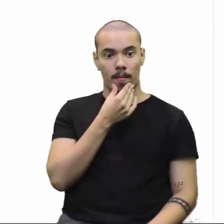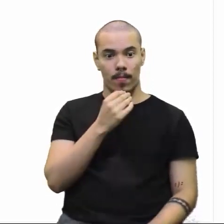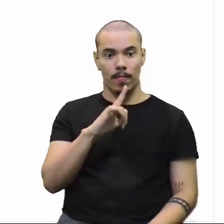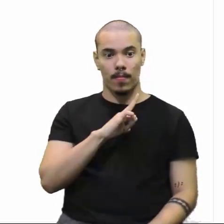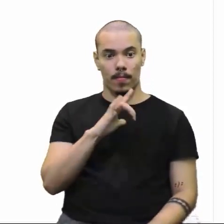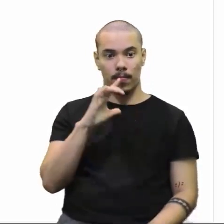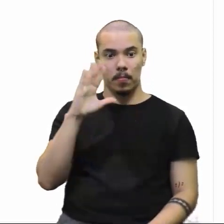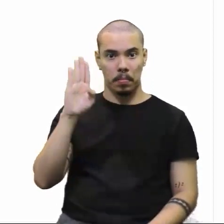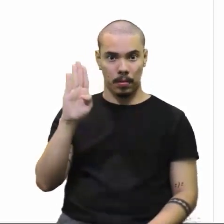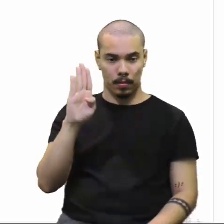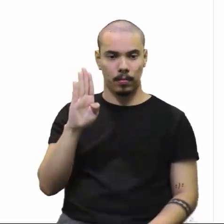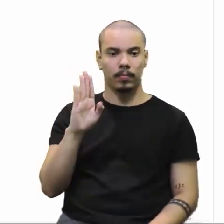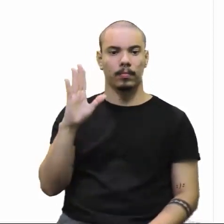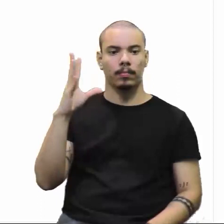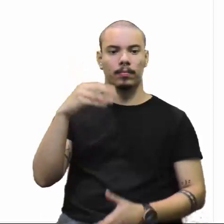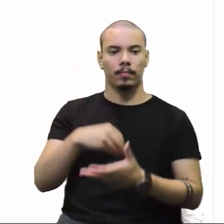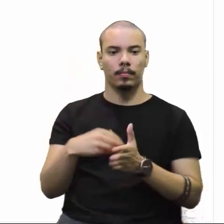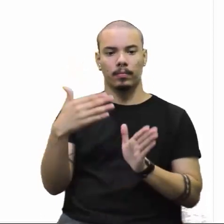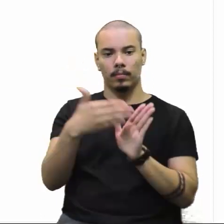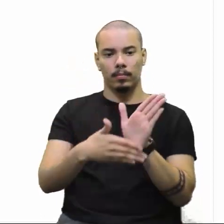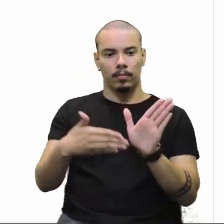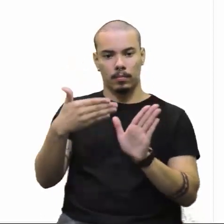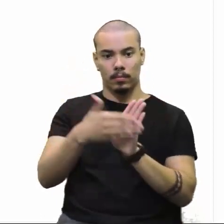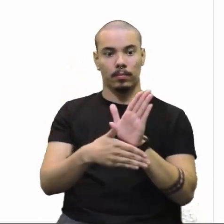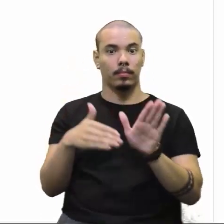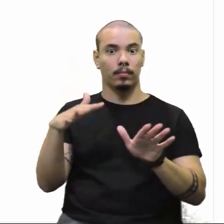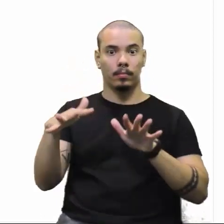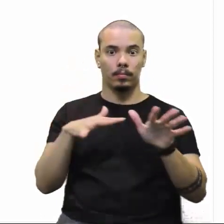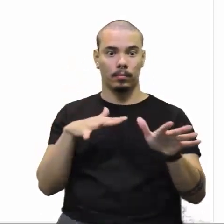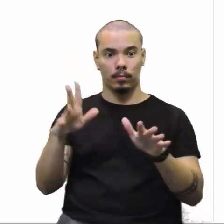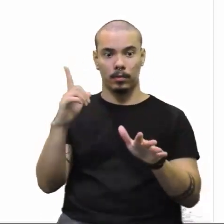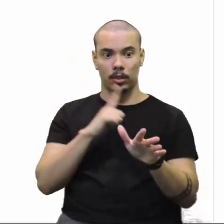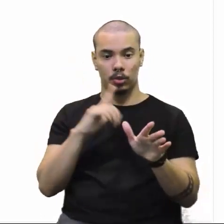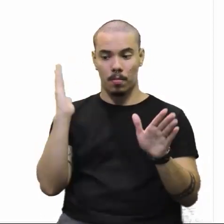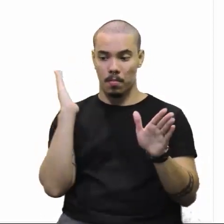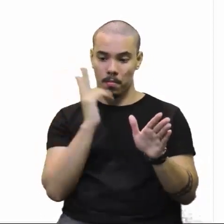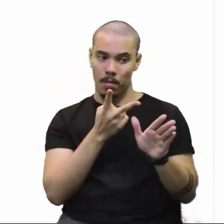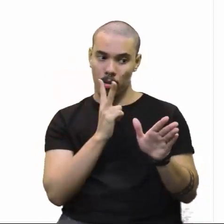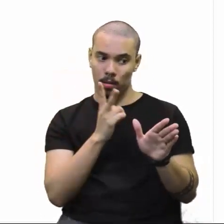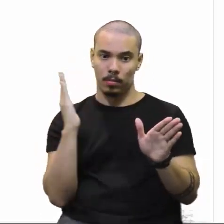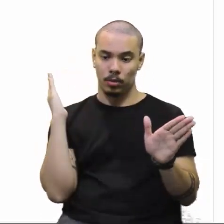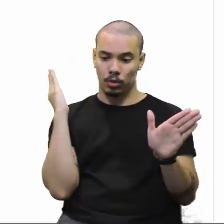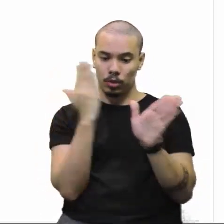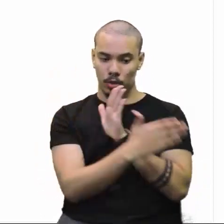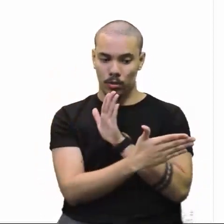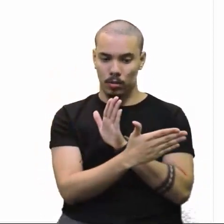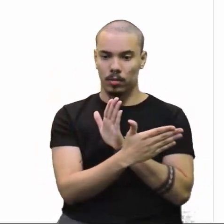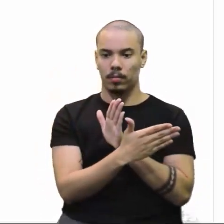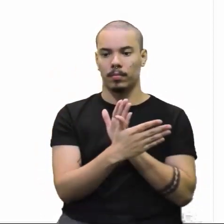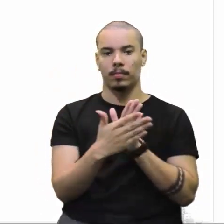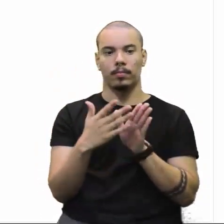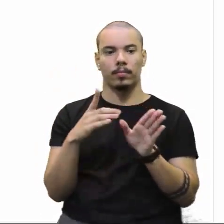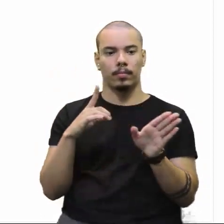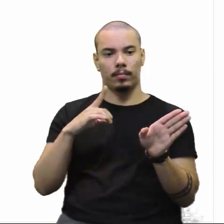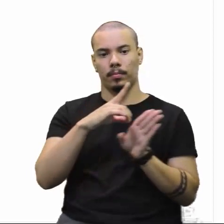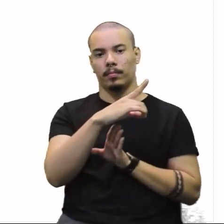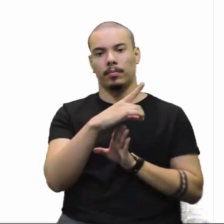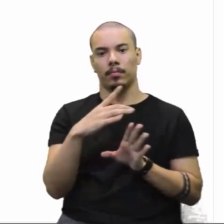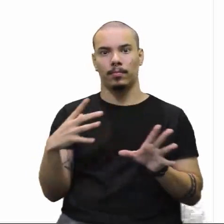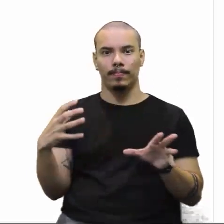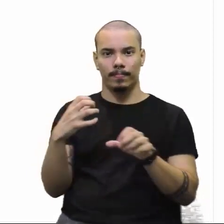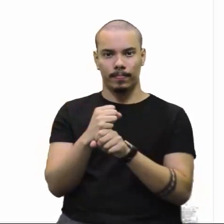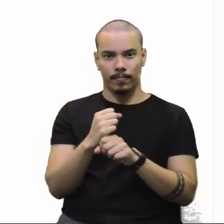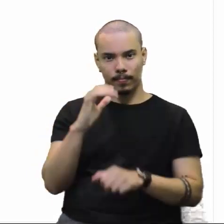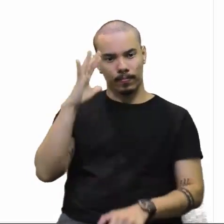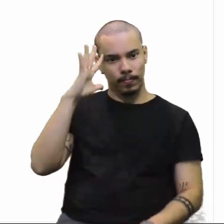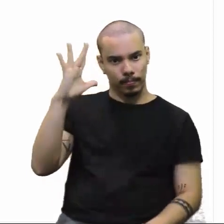B, dentro de um vagão em movimento. Que está na mesma direção, né? Deveria somar pelas teorias de Galileu, né?